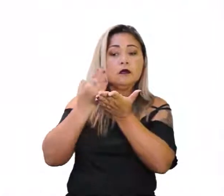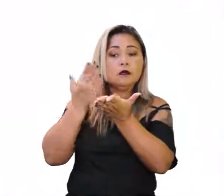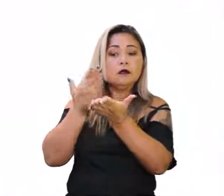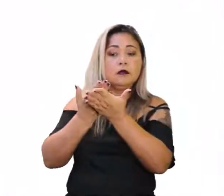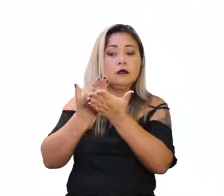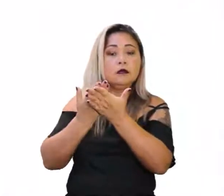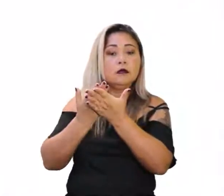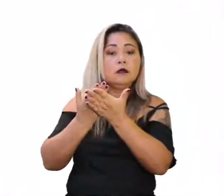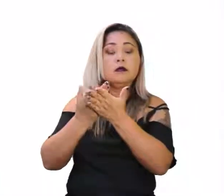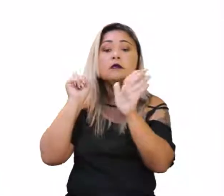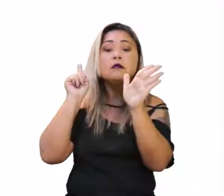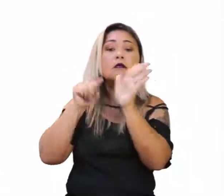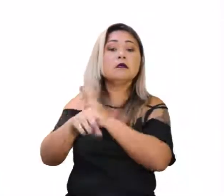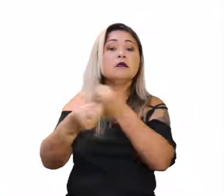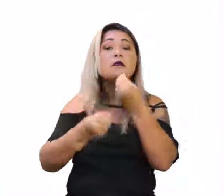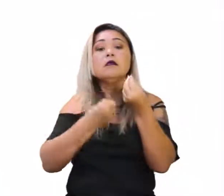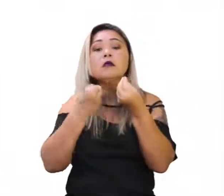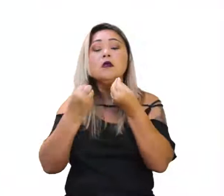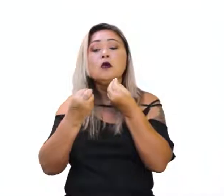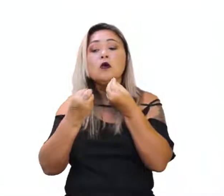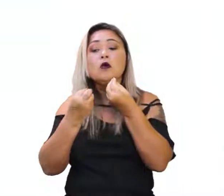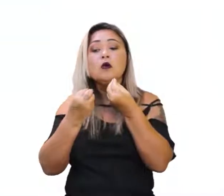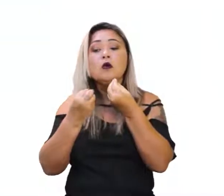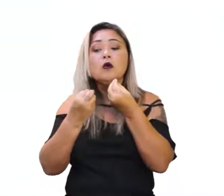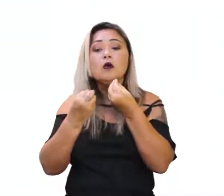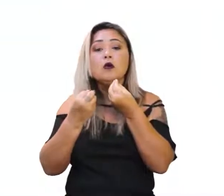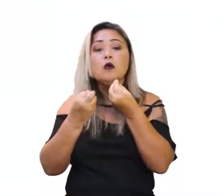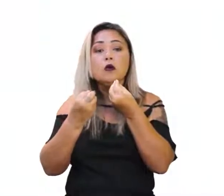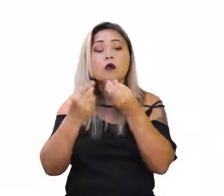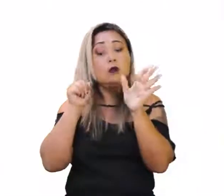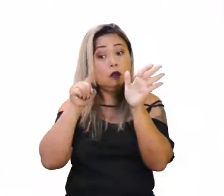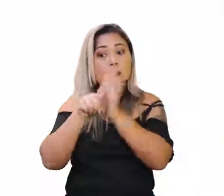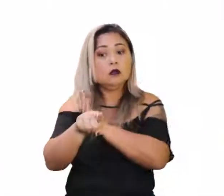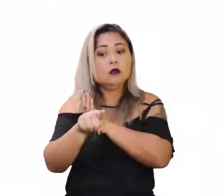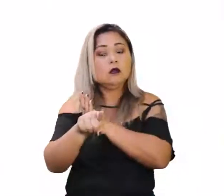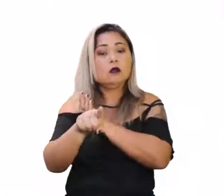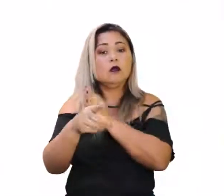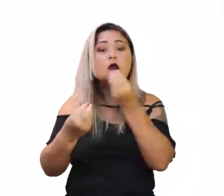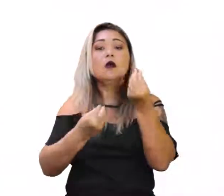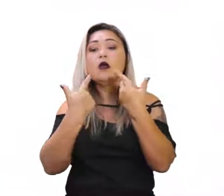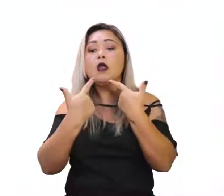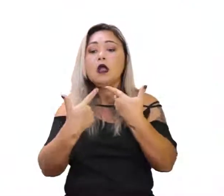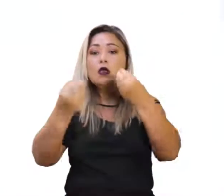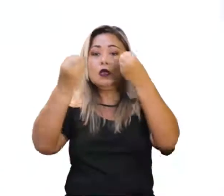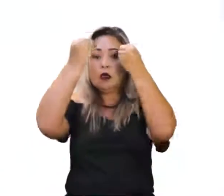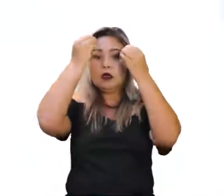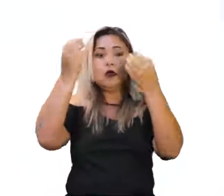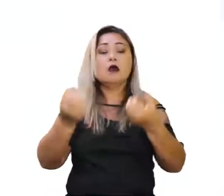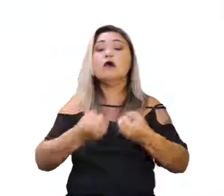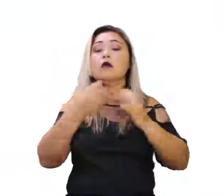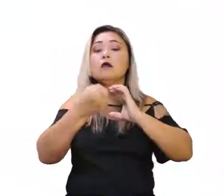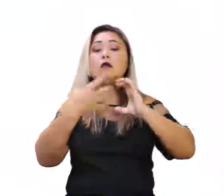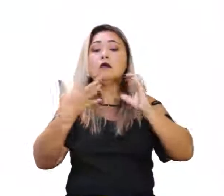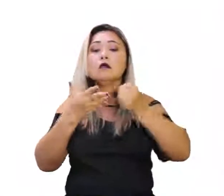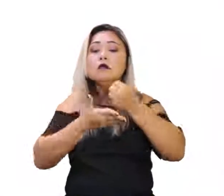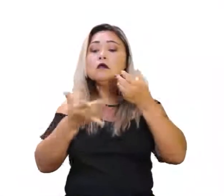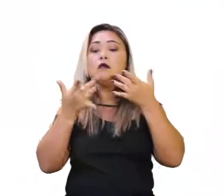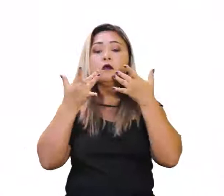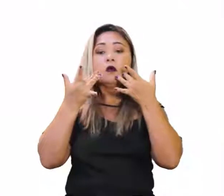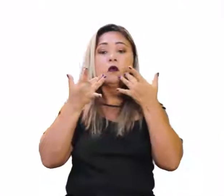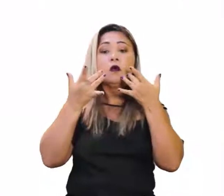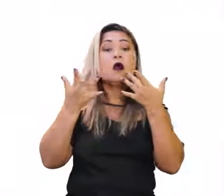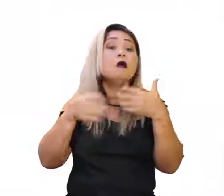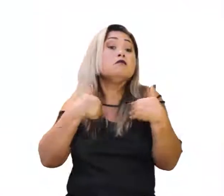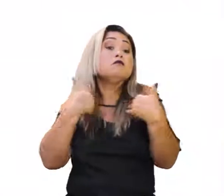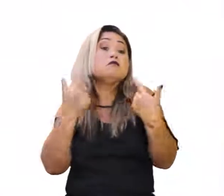aula a pergunta, uma enquete, né? Como linguagem, quais as características básicas do